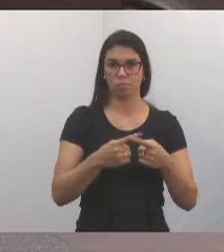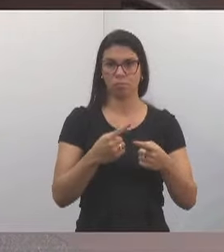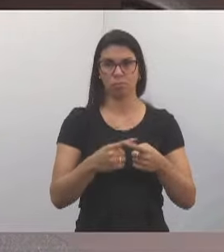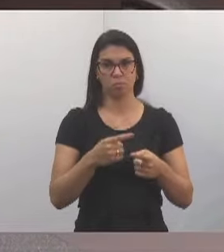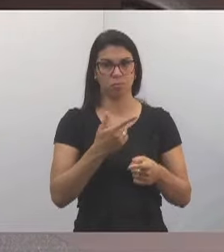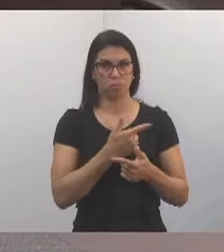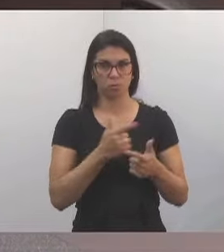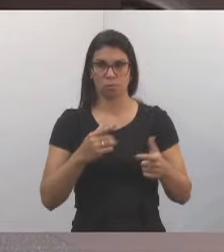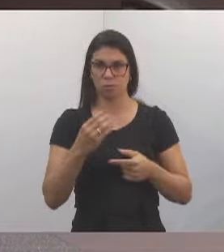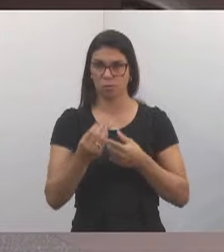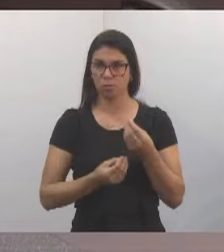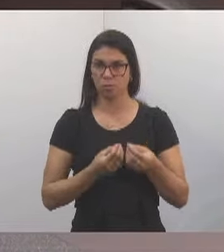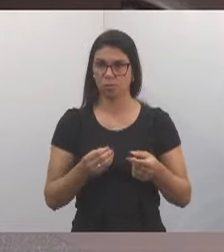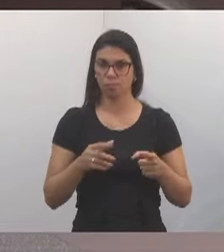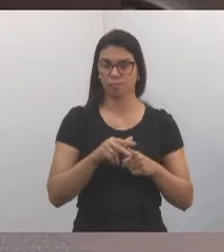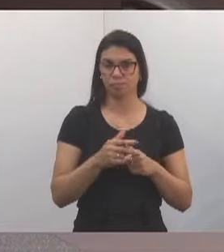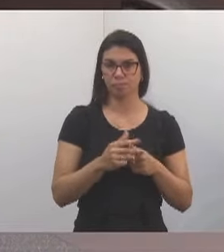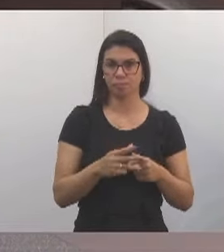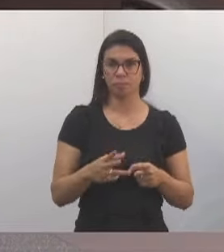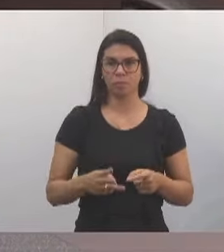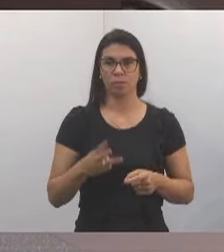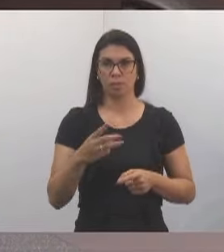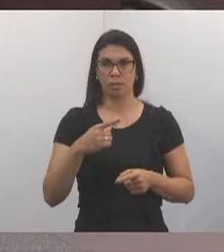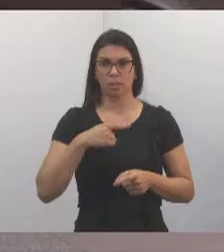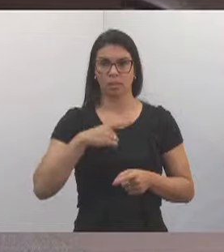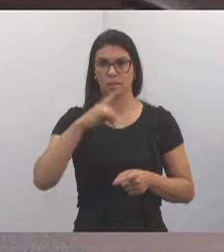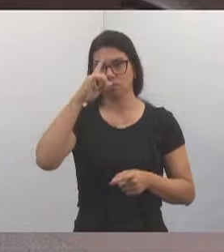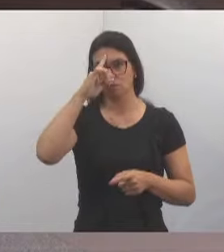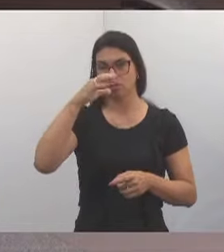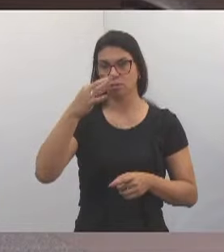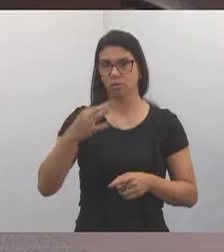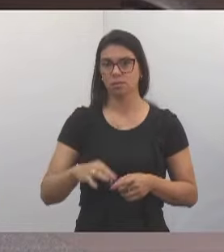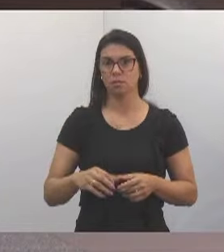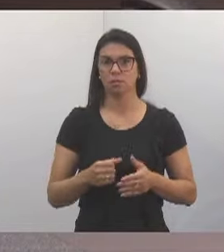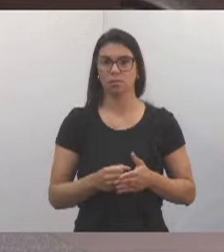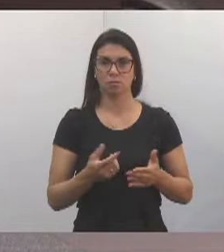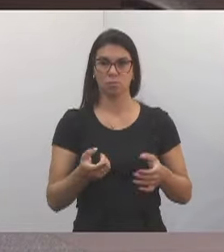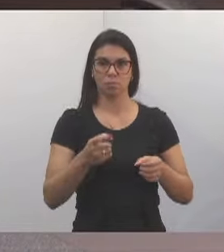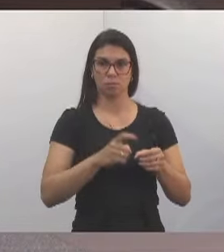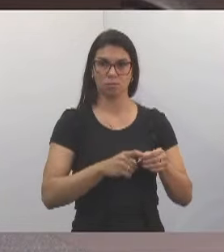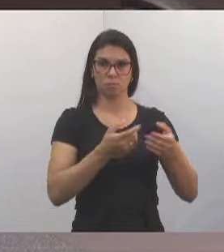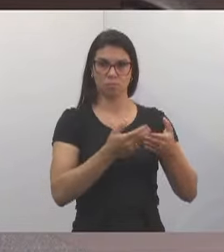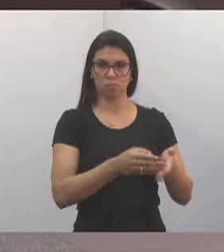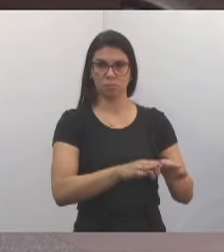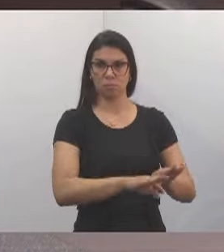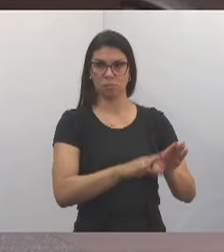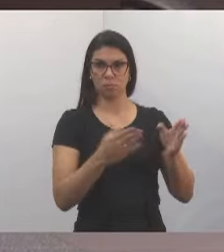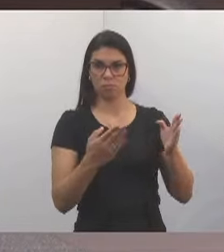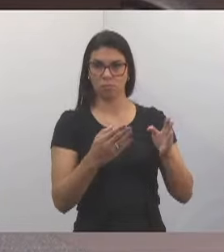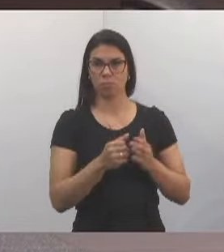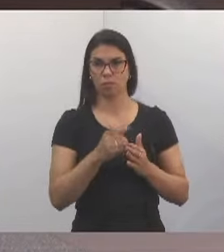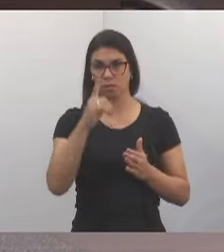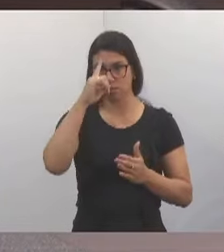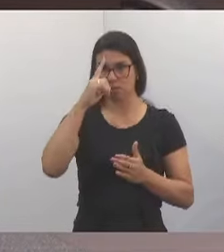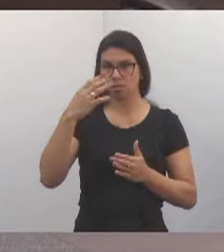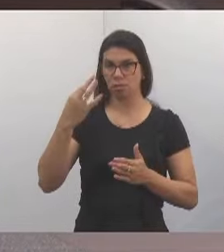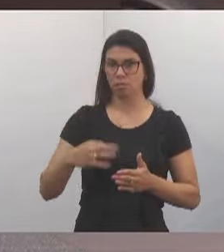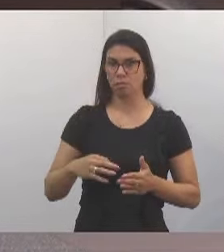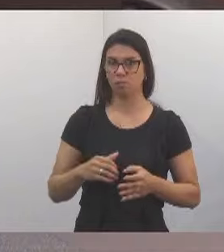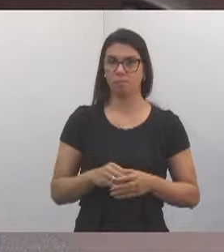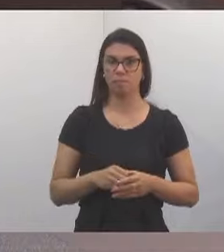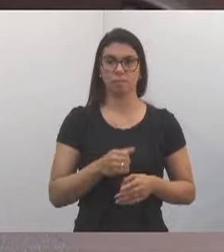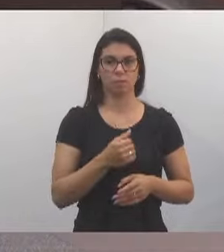consertá-la. 3. Existe previsão para o término da manutenção de reabertura da porta principal? Favor apontar a data.